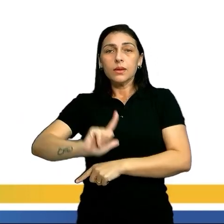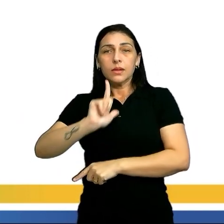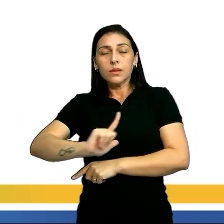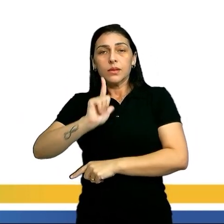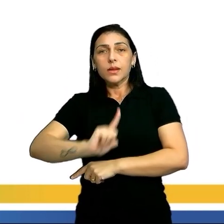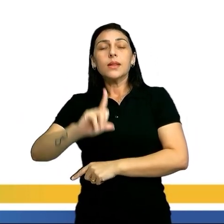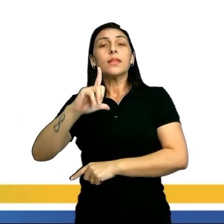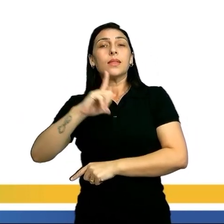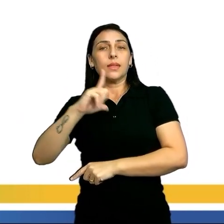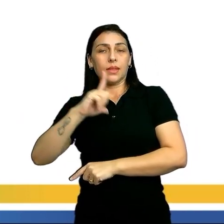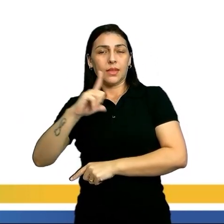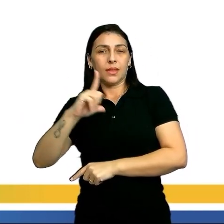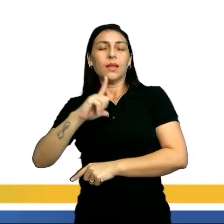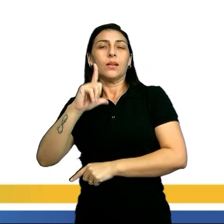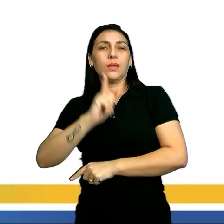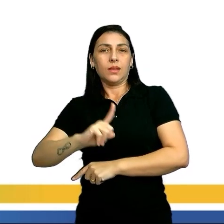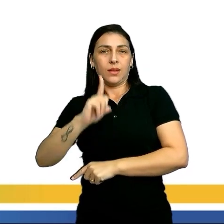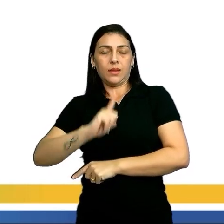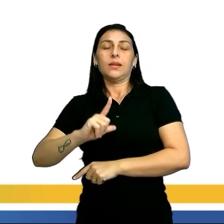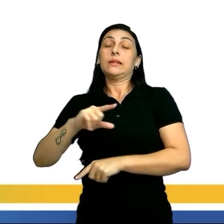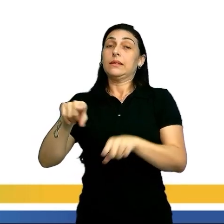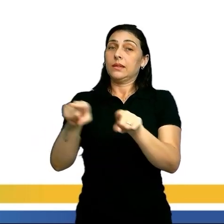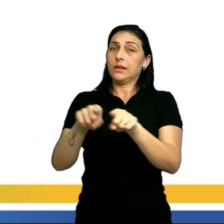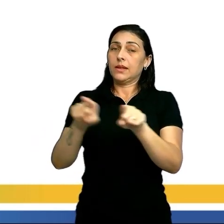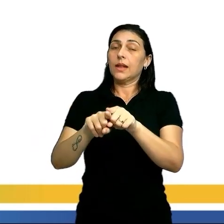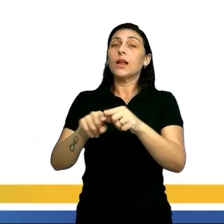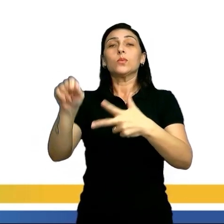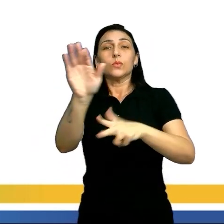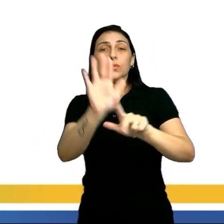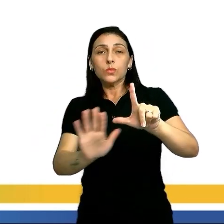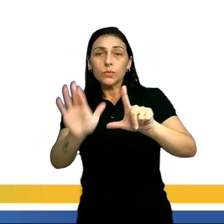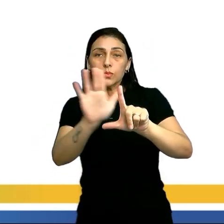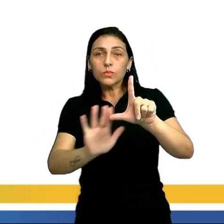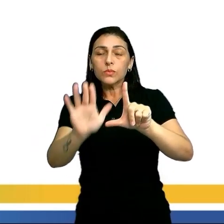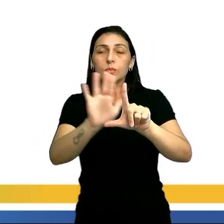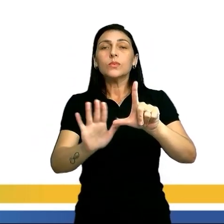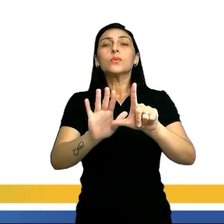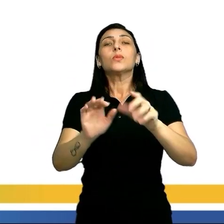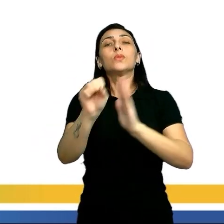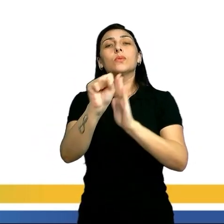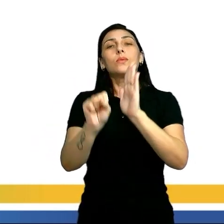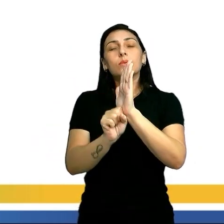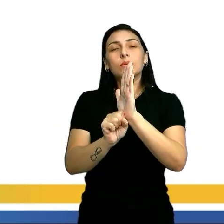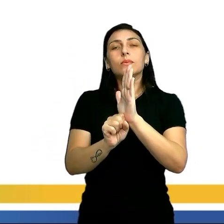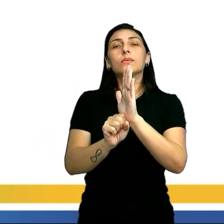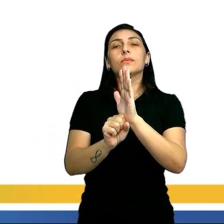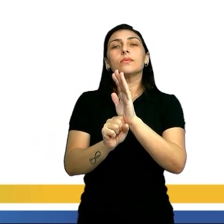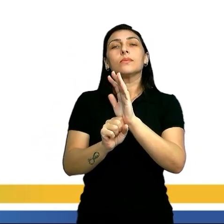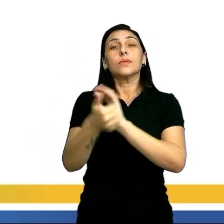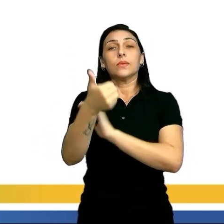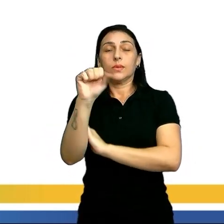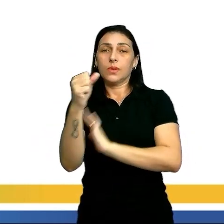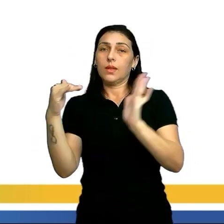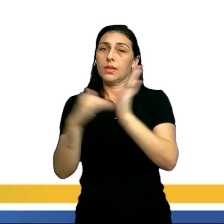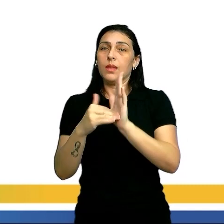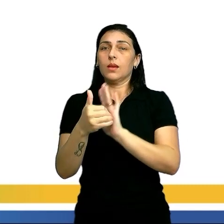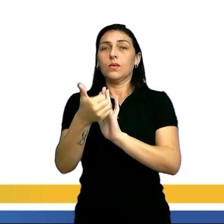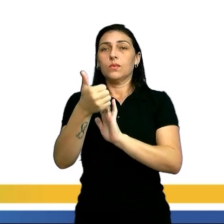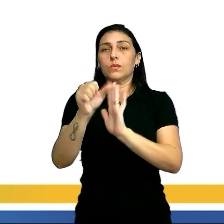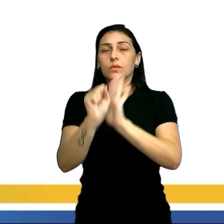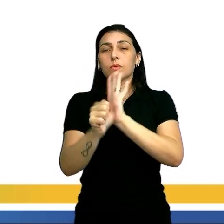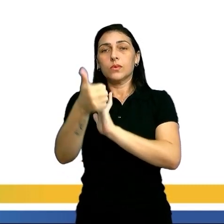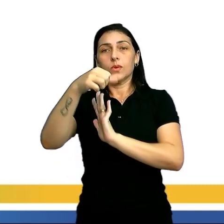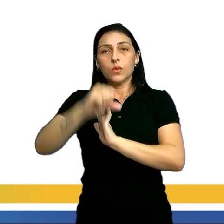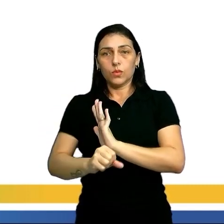literatura, temos aulas de literatura disponíveis nas nossas plataformas, do século XVIII ao XIX,